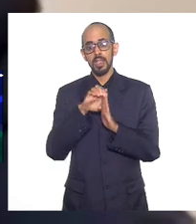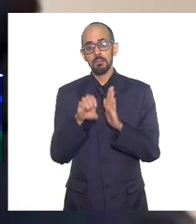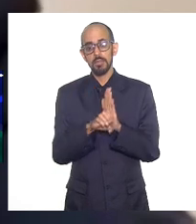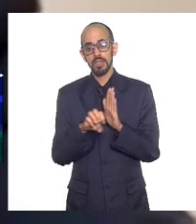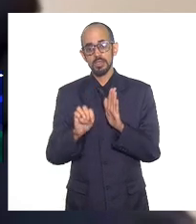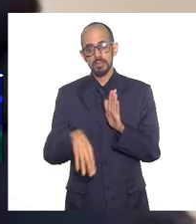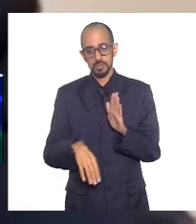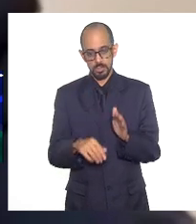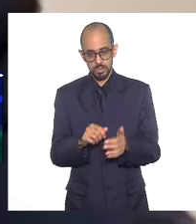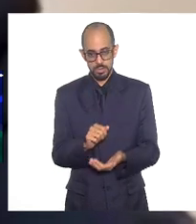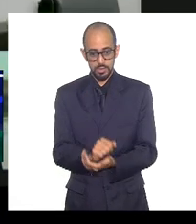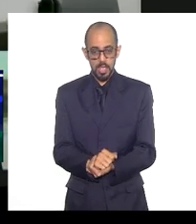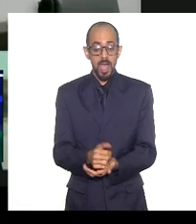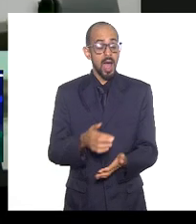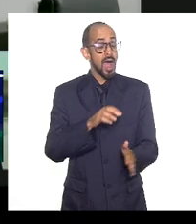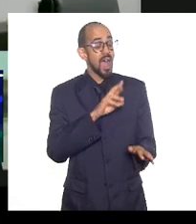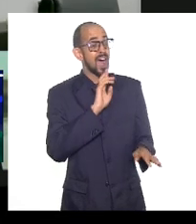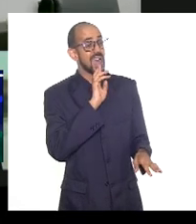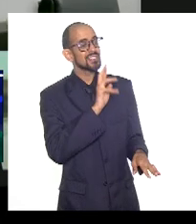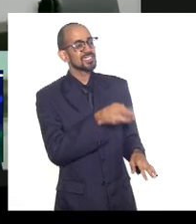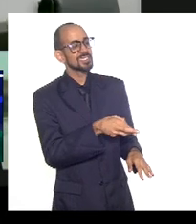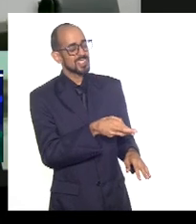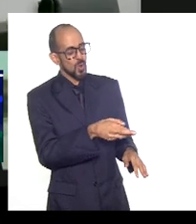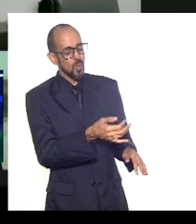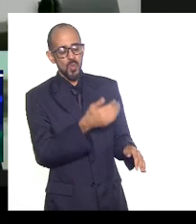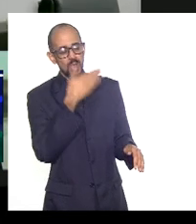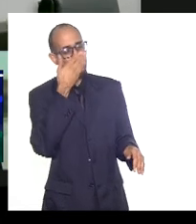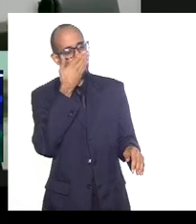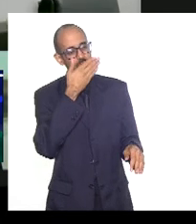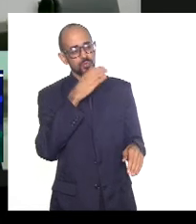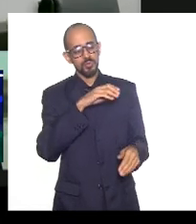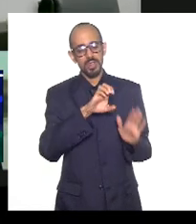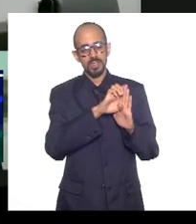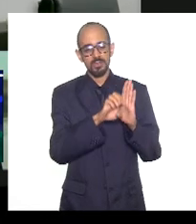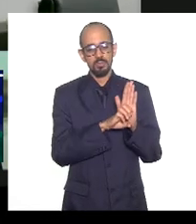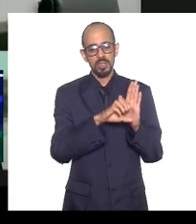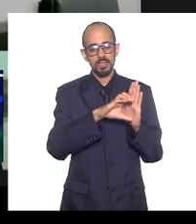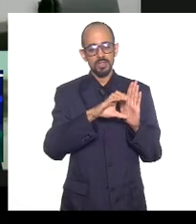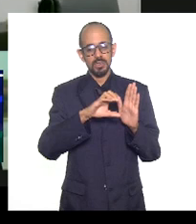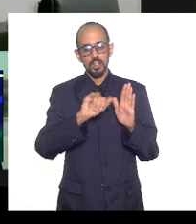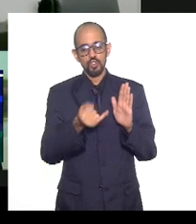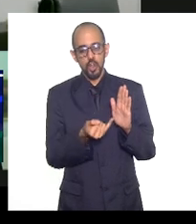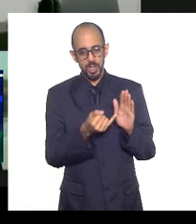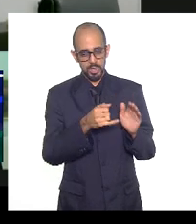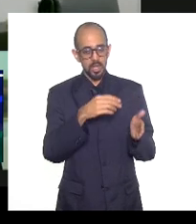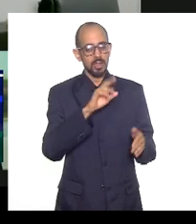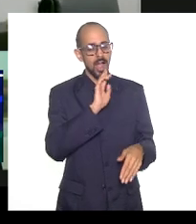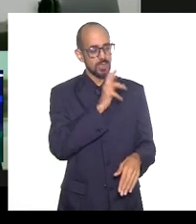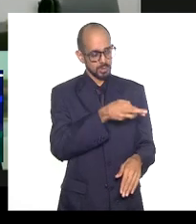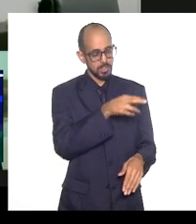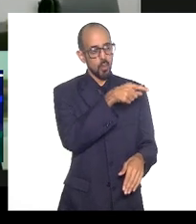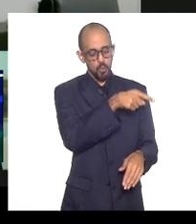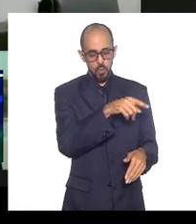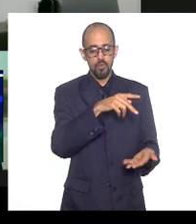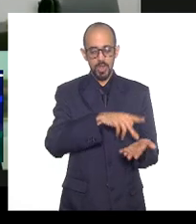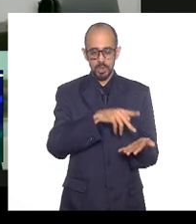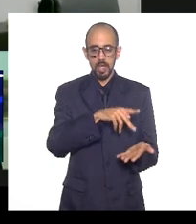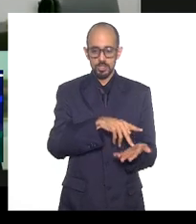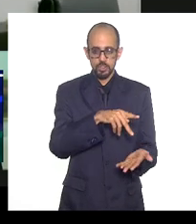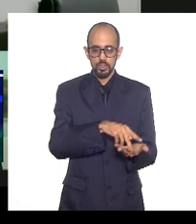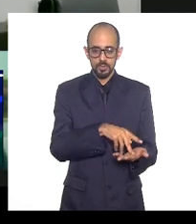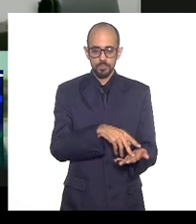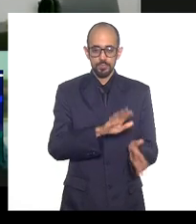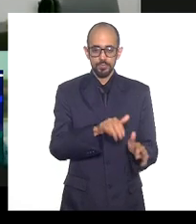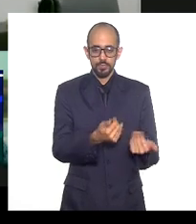tem que concluir o substitutivo. Tem razão, eu não vi as emendas da CCJ, contrário às emendas de plenário. Tem toda a razão. Exato, contrário às emendas do plenário.